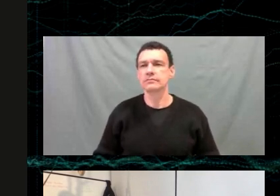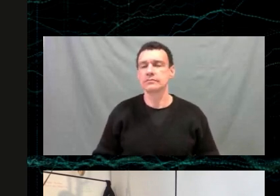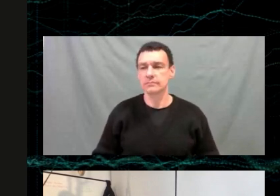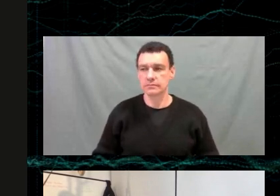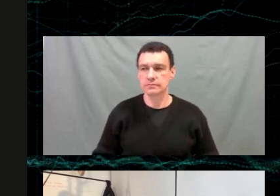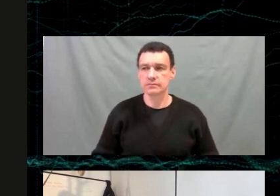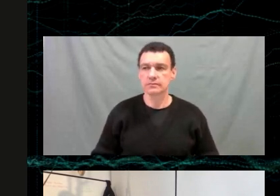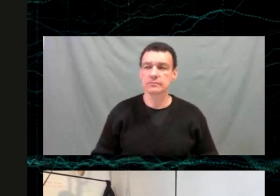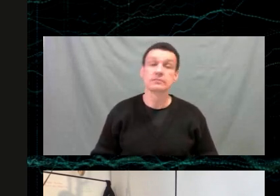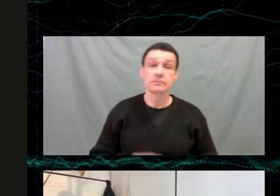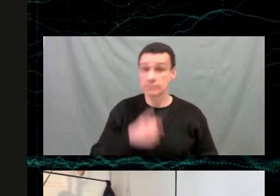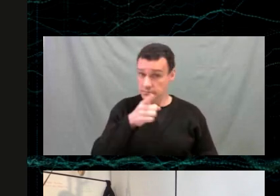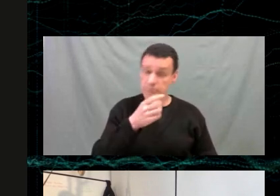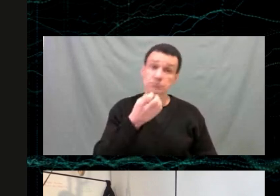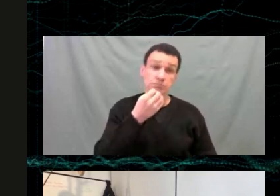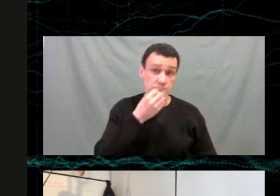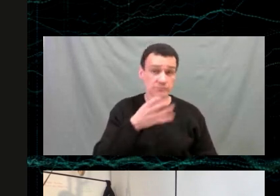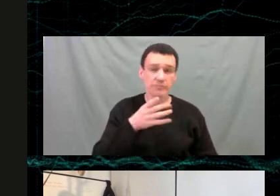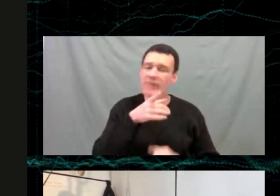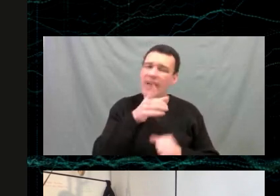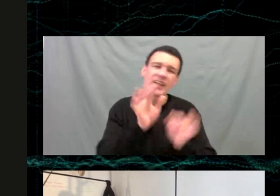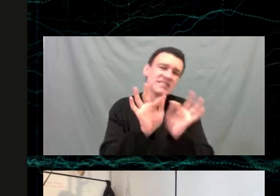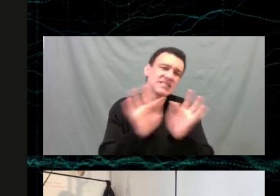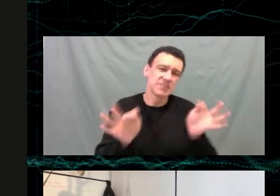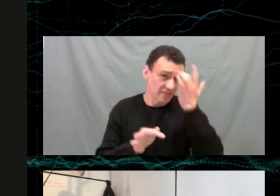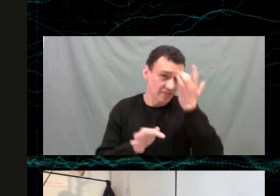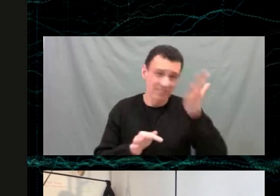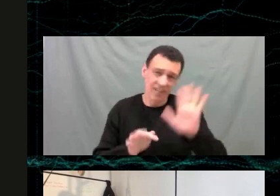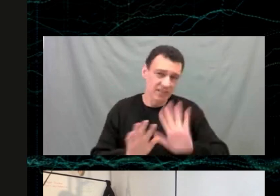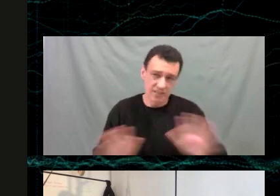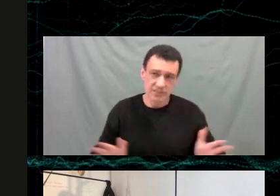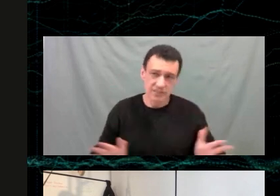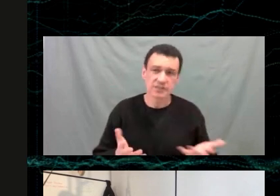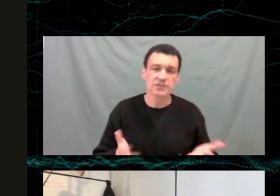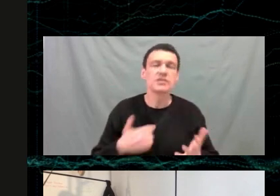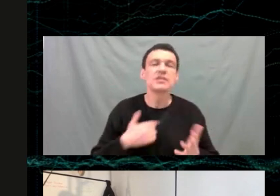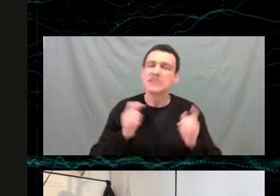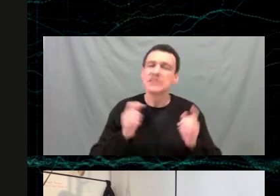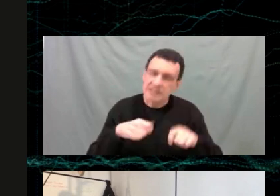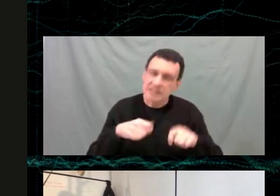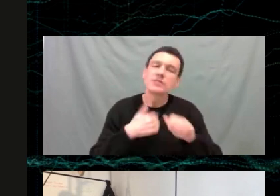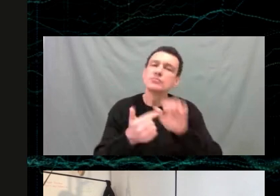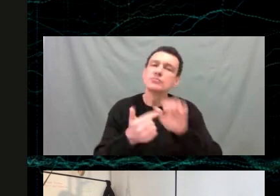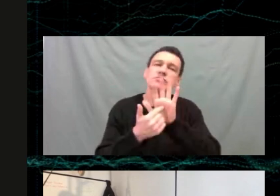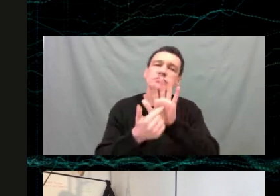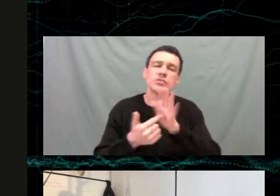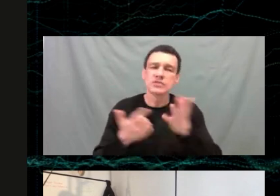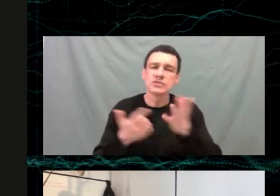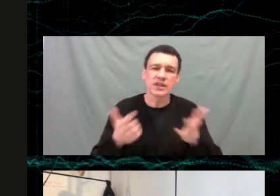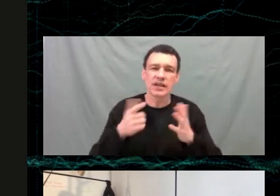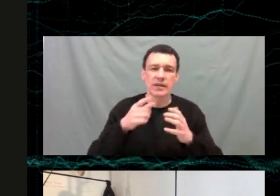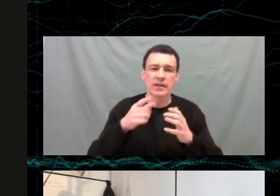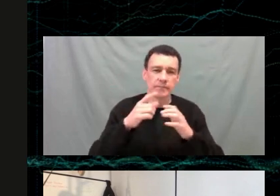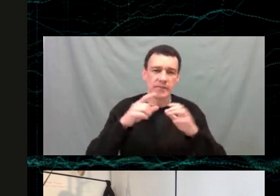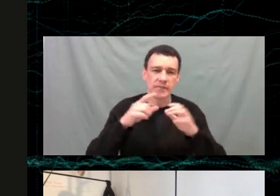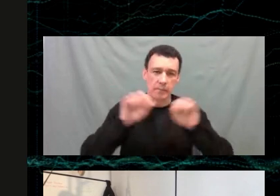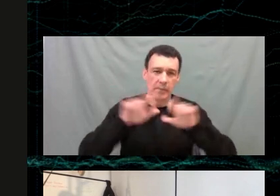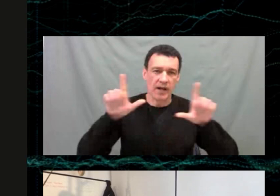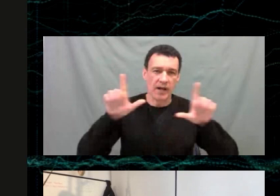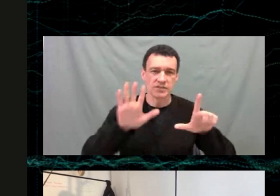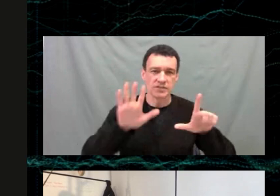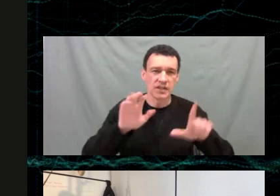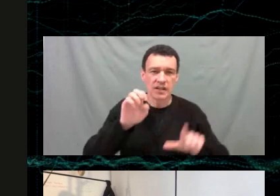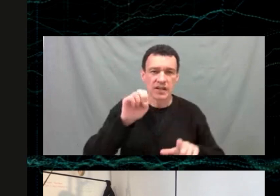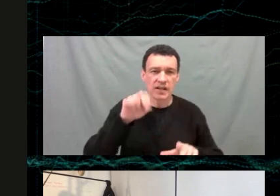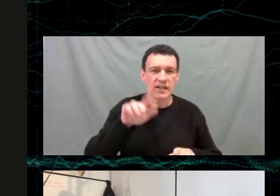vou mostrar para vocês. Ele só vai mostrar a página do Nginx e também ele vai mostrar